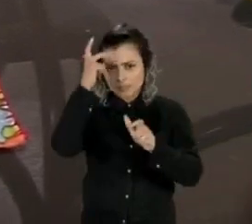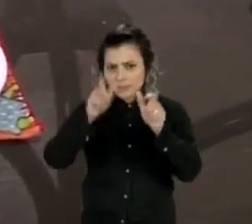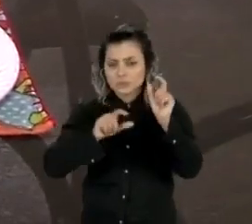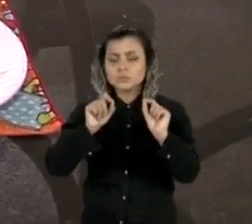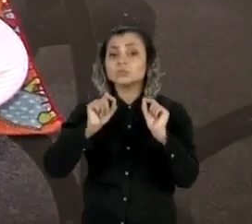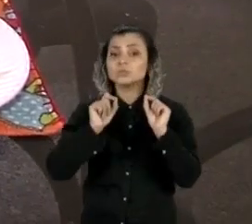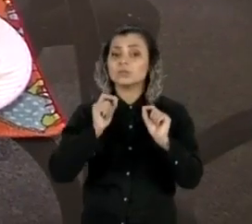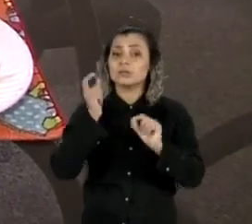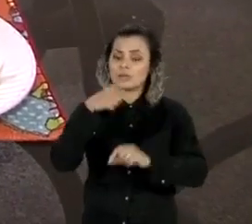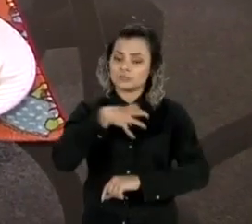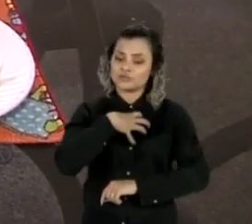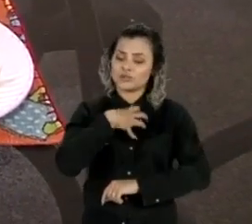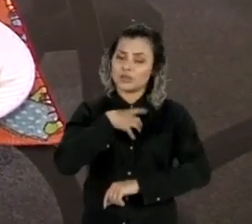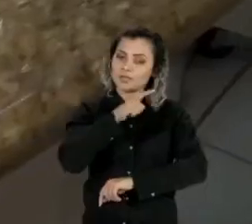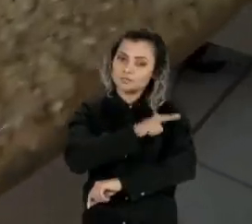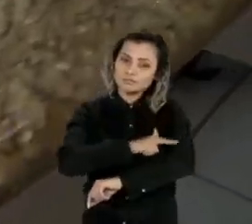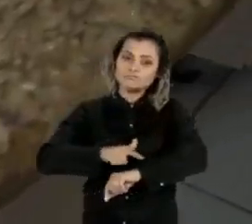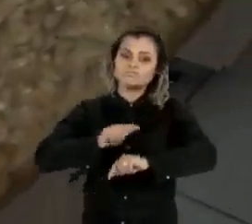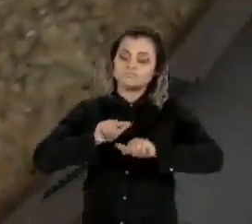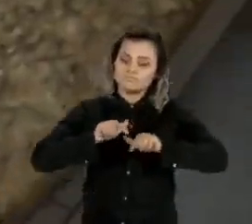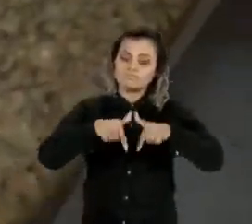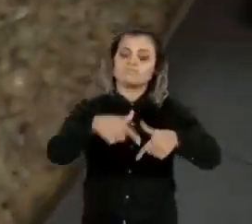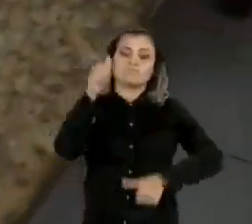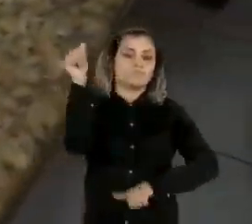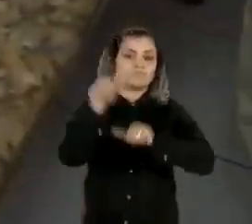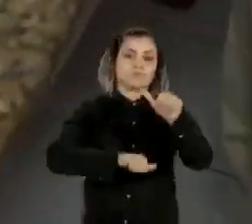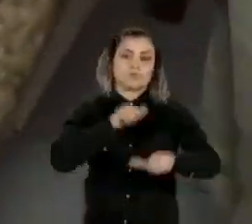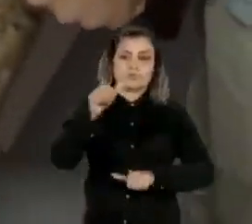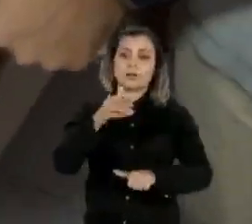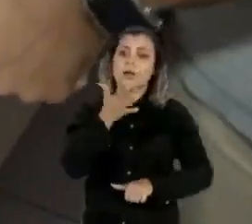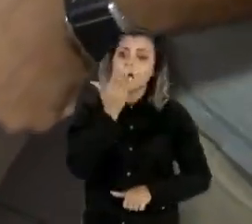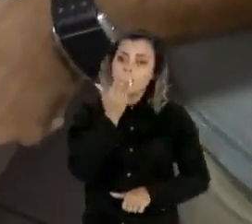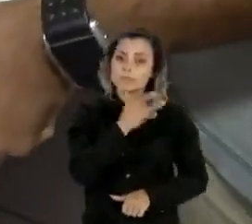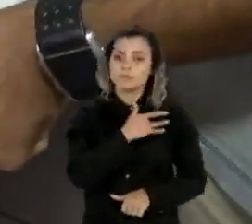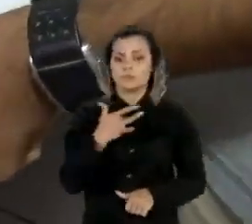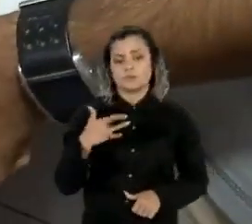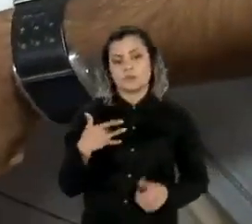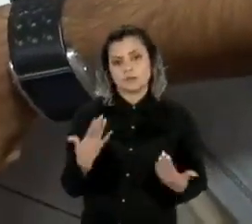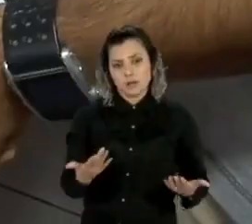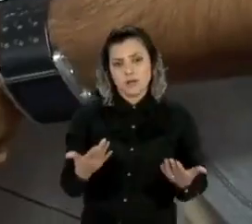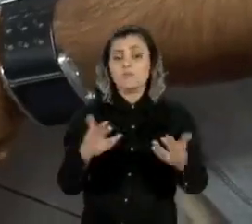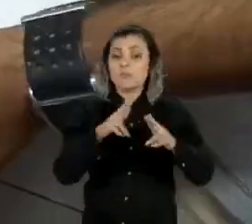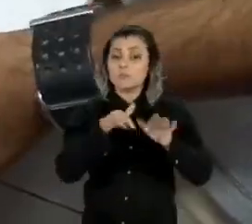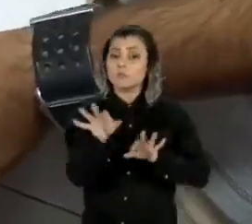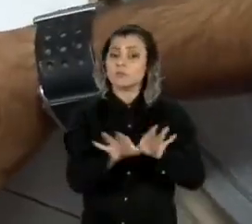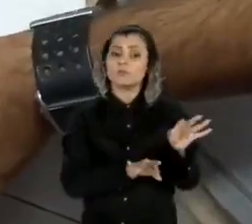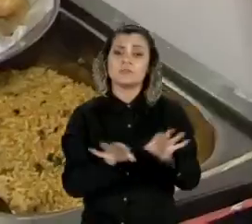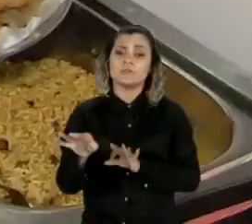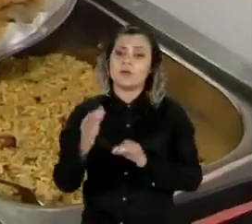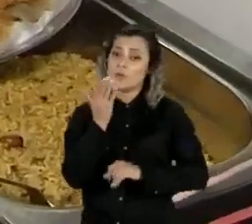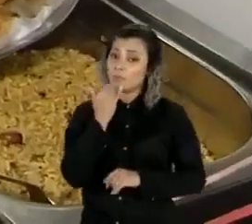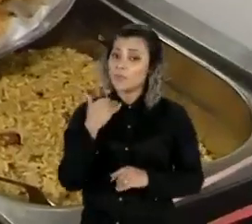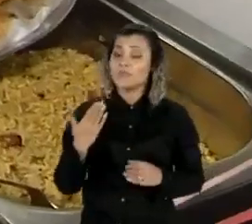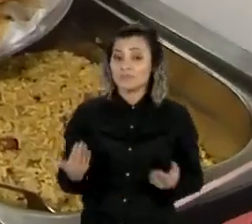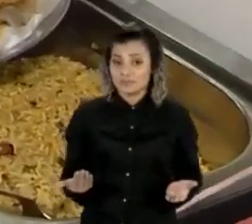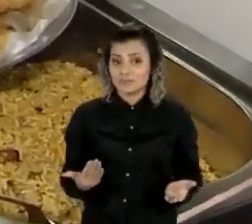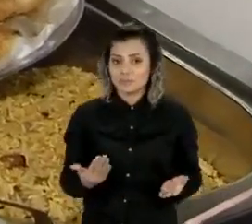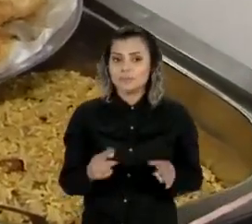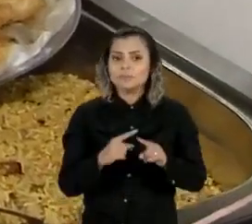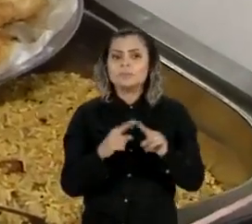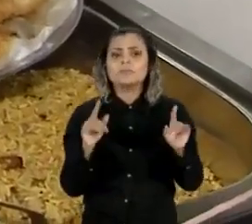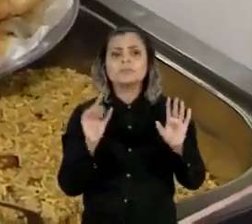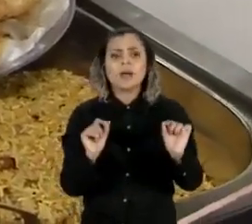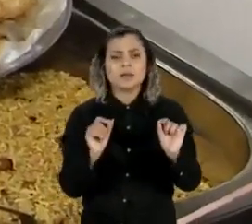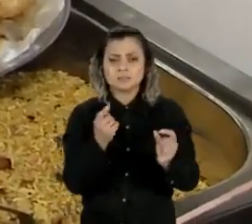de comportamento, onde as pessoas se propõem a ter uma alimentação mais saudável e assim preparar o seu alimento. Mas,